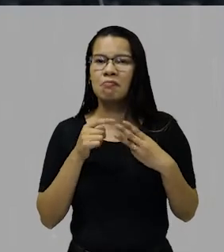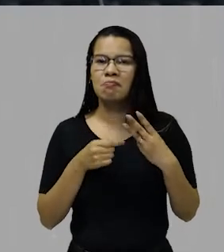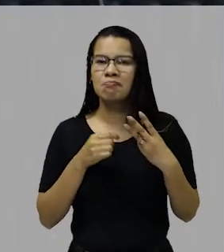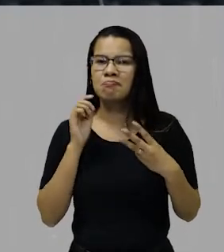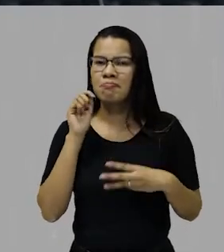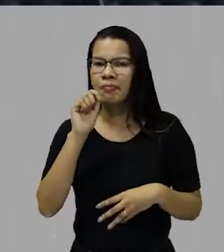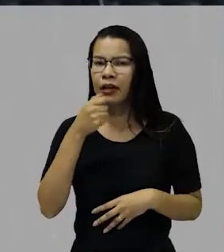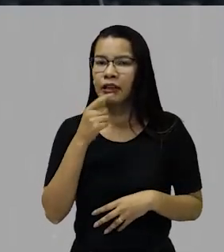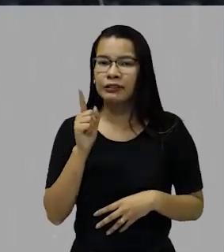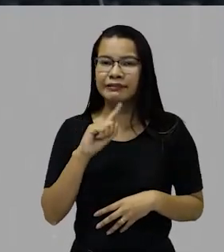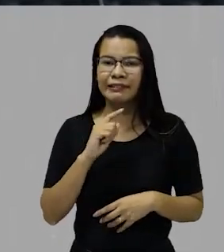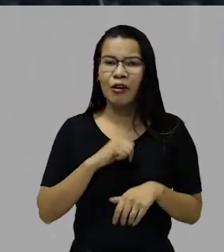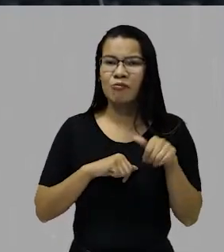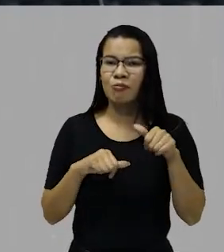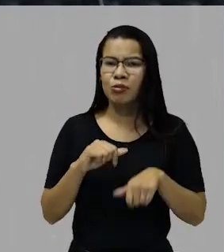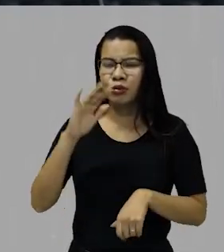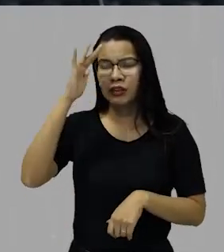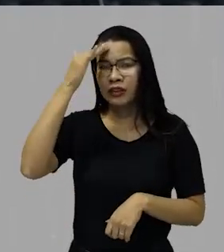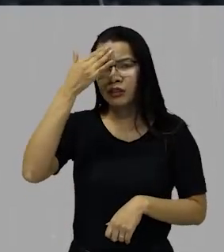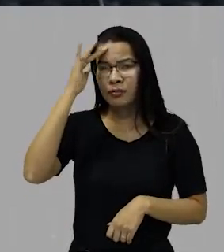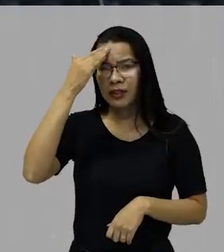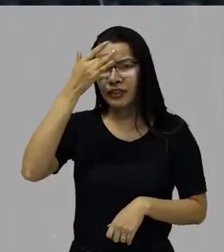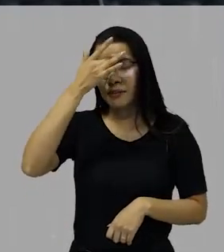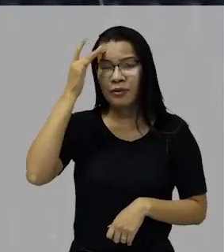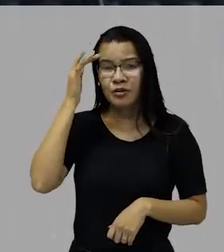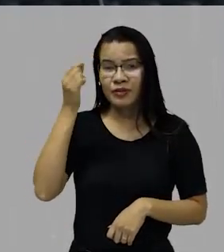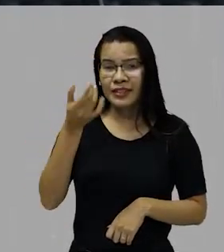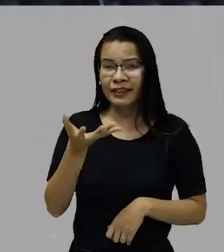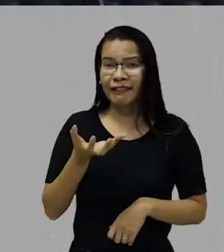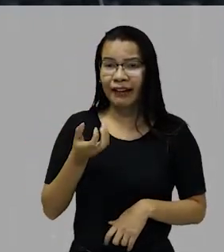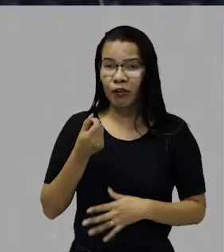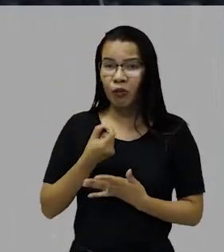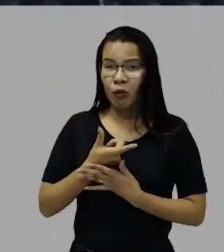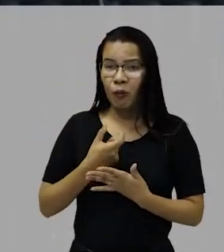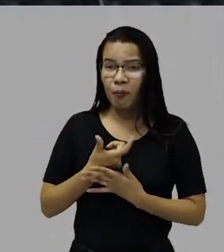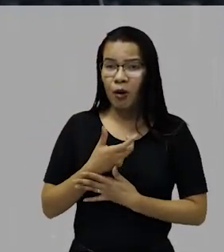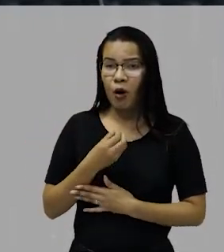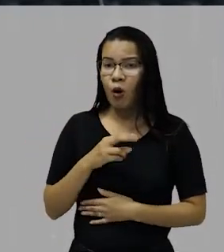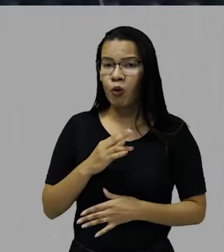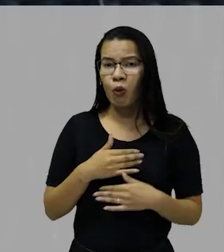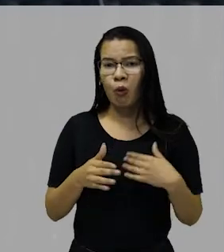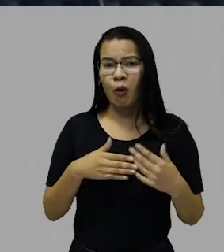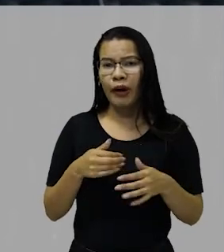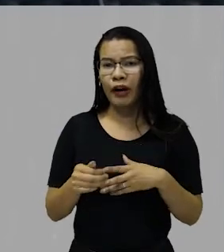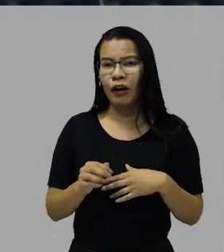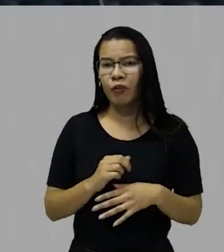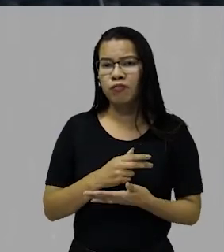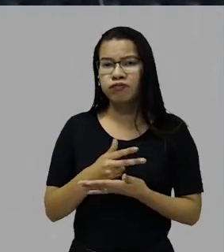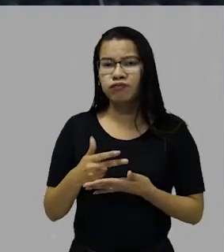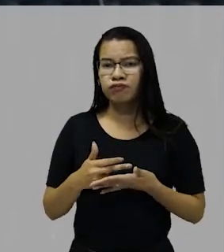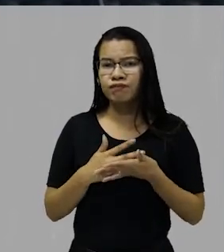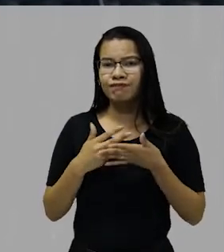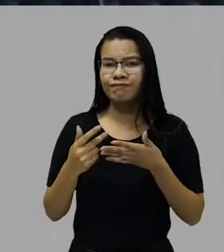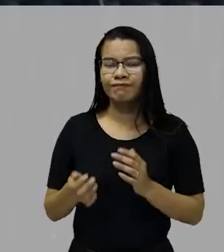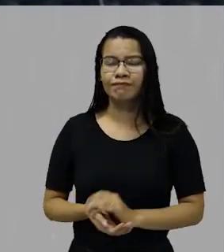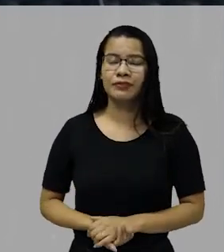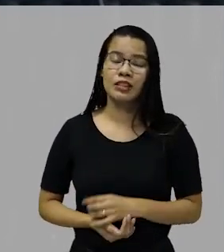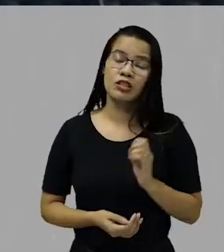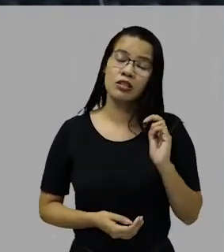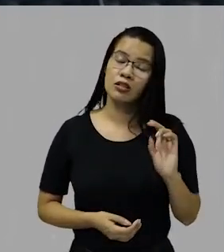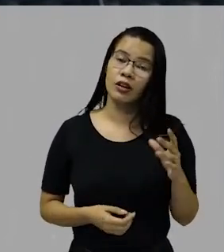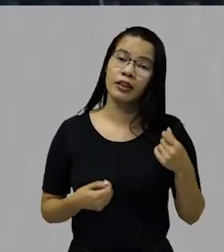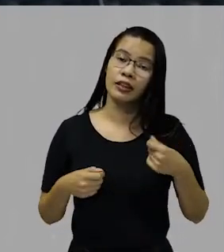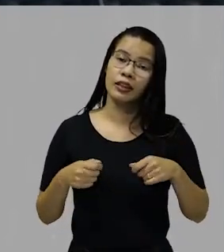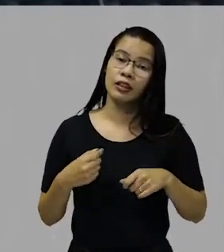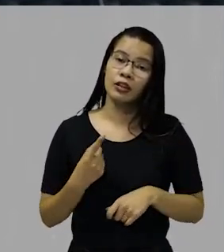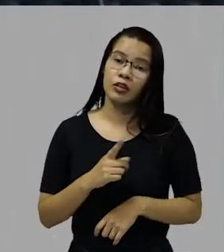do atendente te entregar a quantidade de pães que você quer comprar, ou de pão, ou de qualquer outro produto, certo? Só que